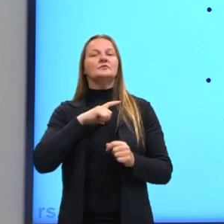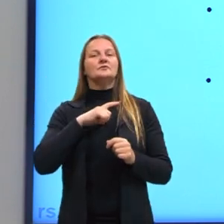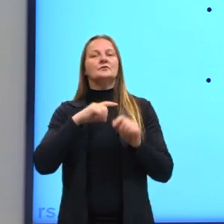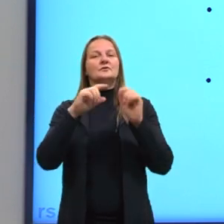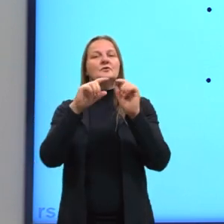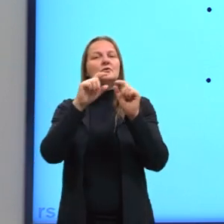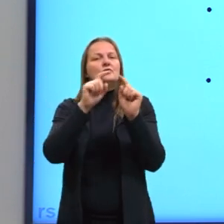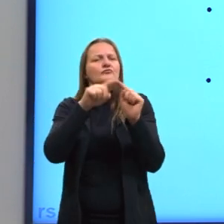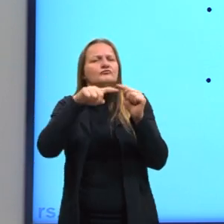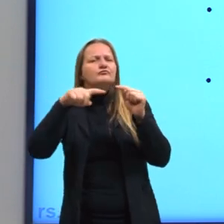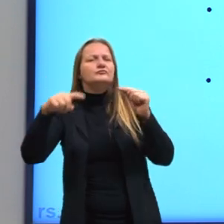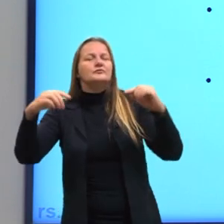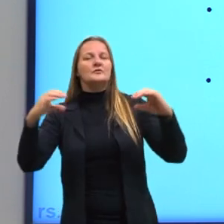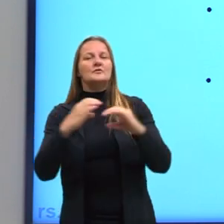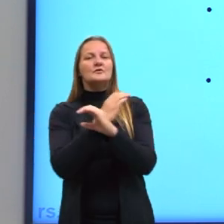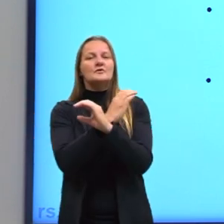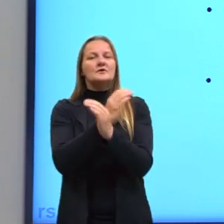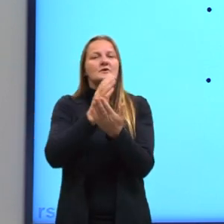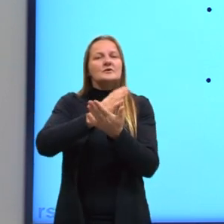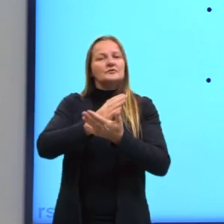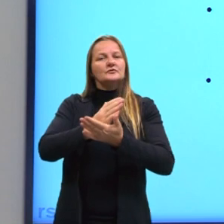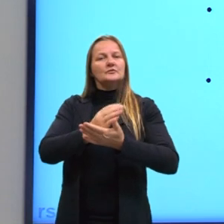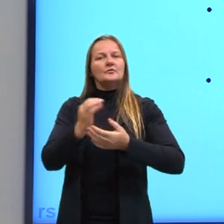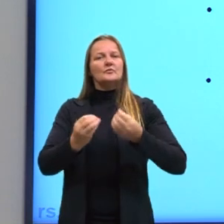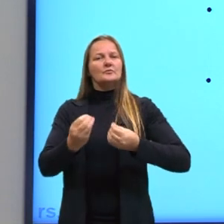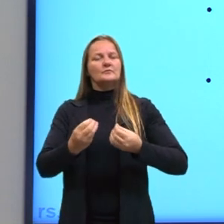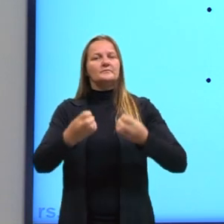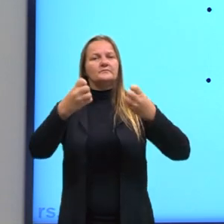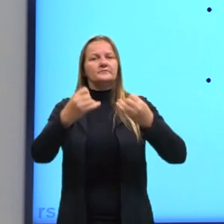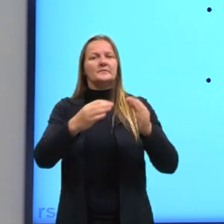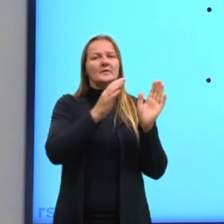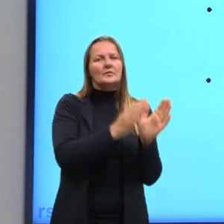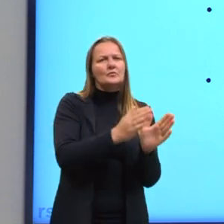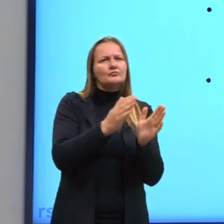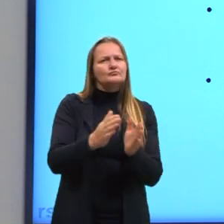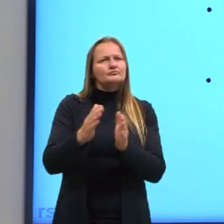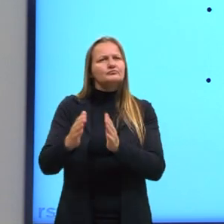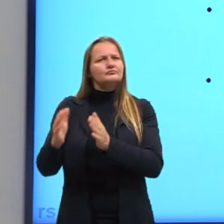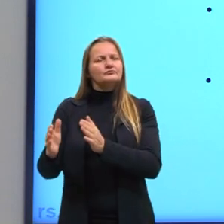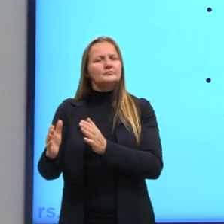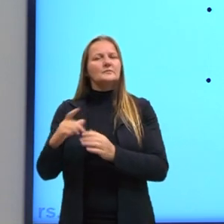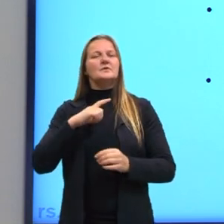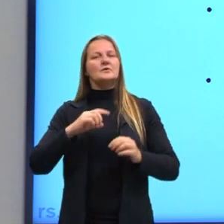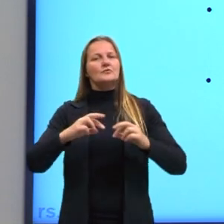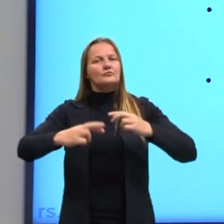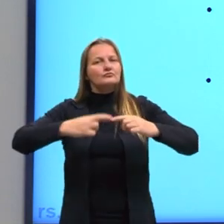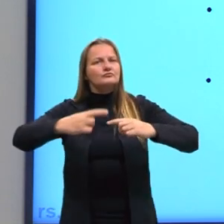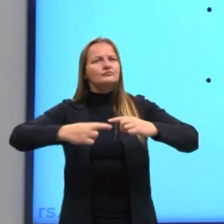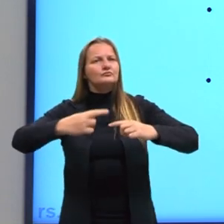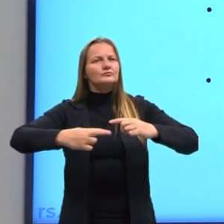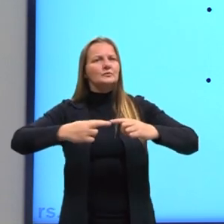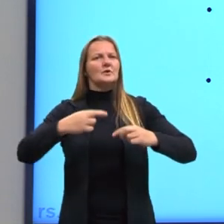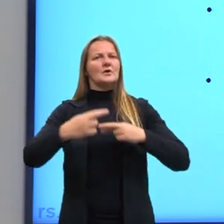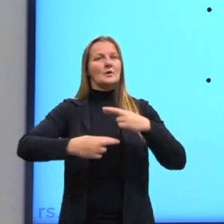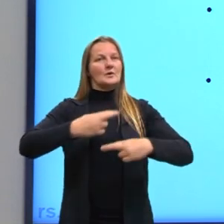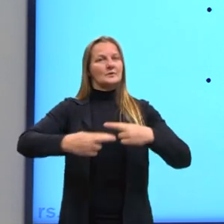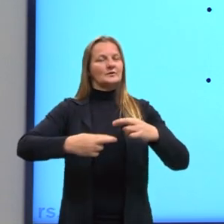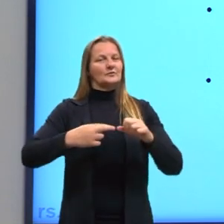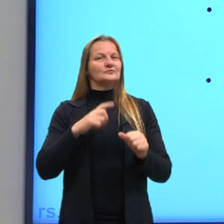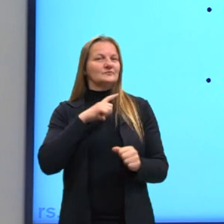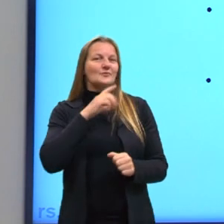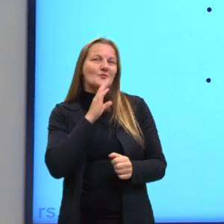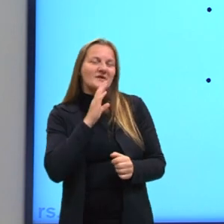das reacções intermediárias que são essas etapas que ocorrem as reações se eu conhecer